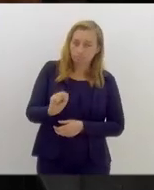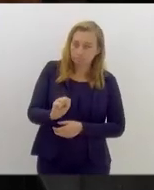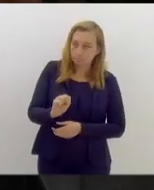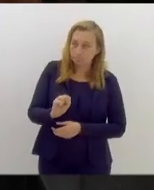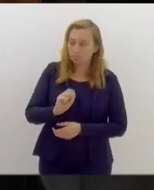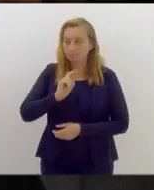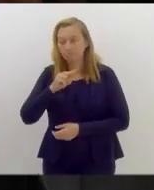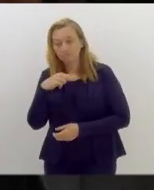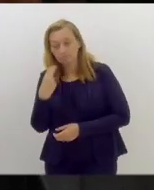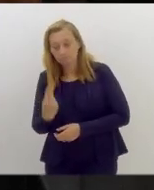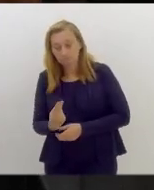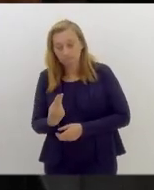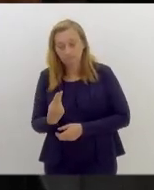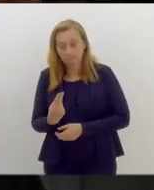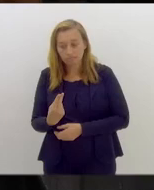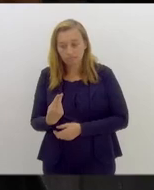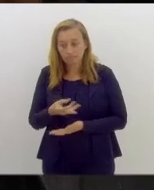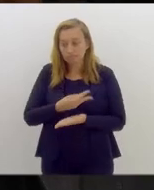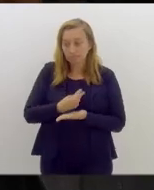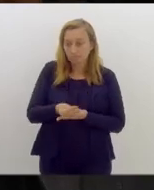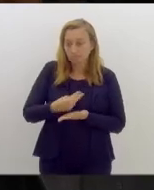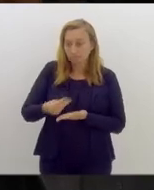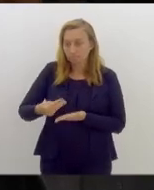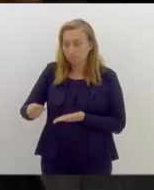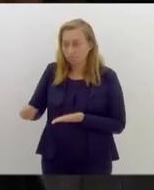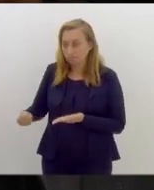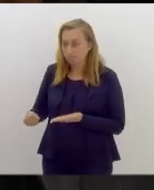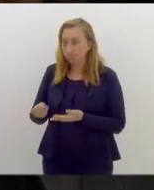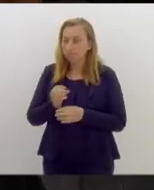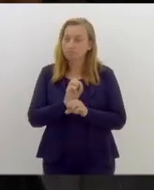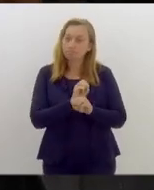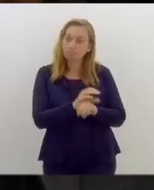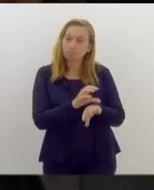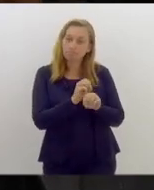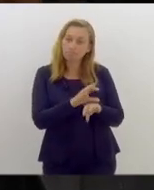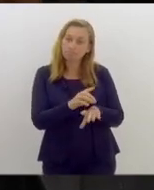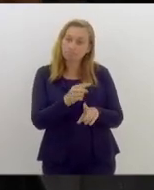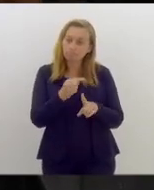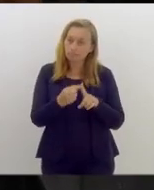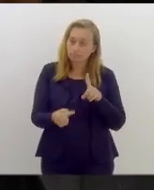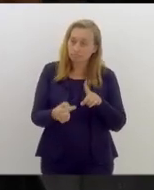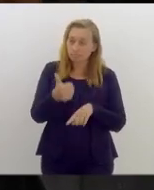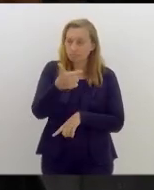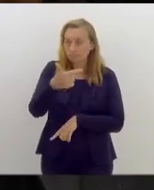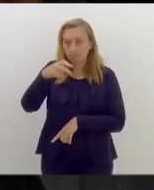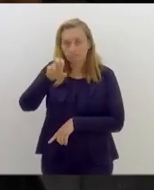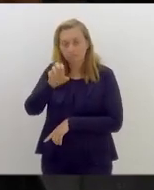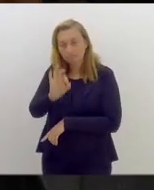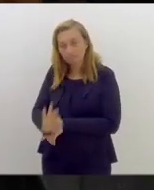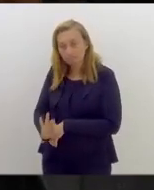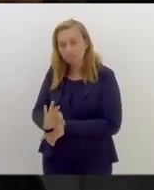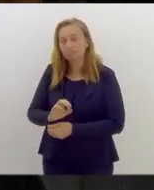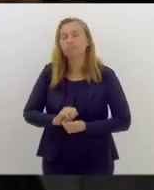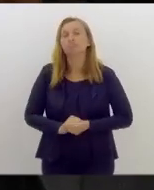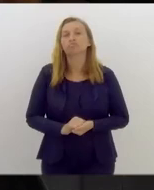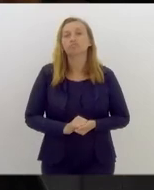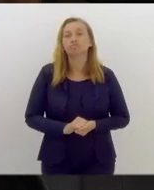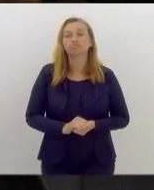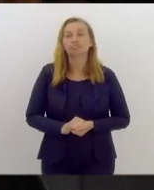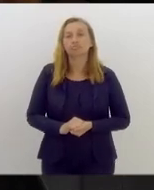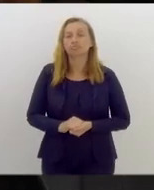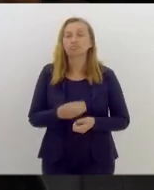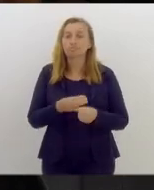seja da distribuição para a educação de um quarto dos 25% que cabe